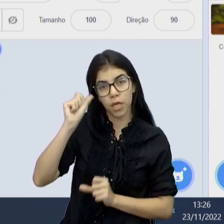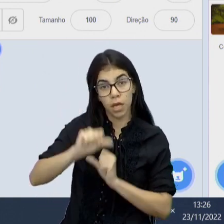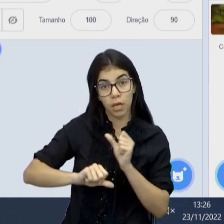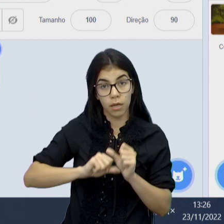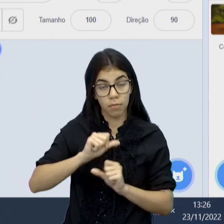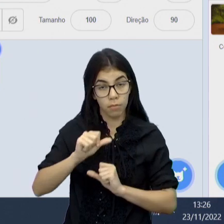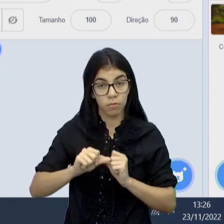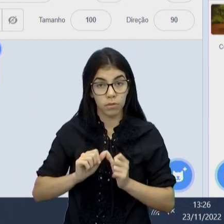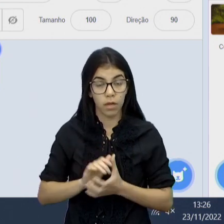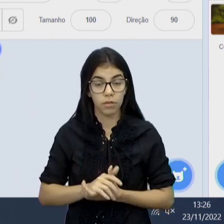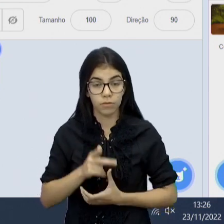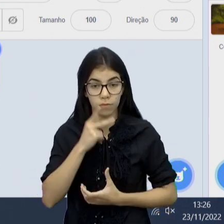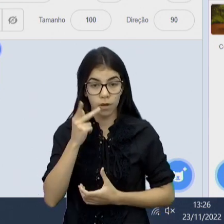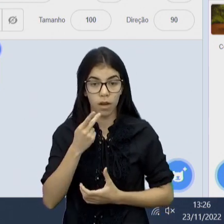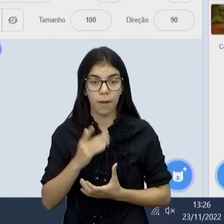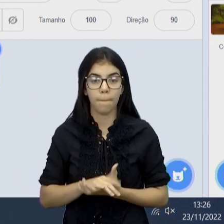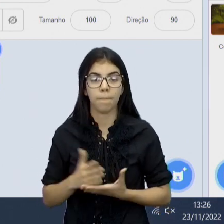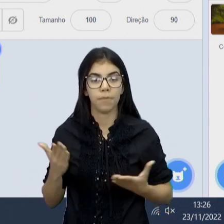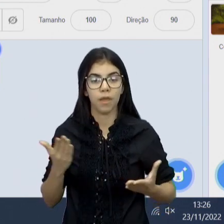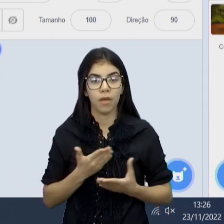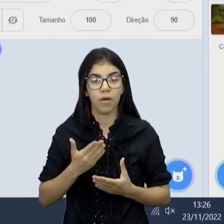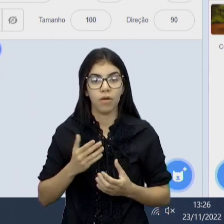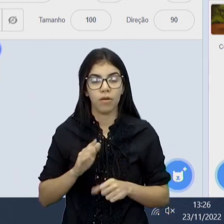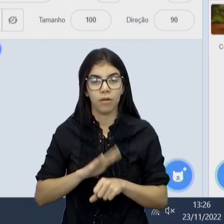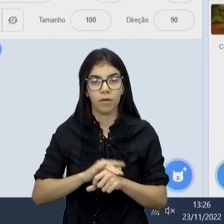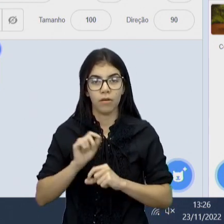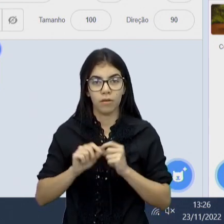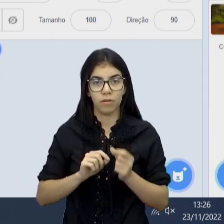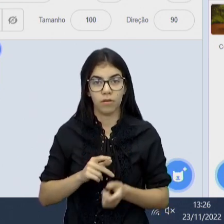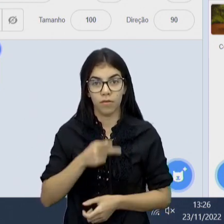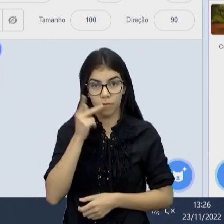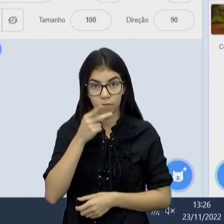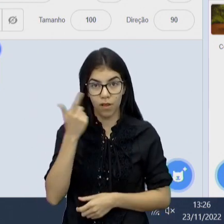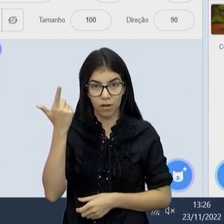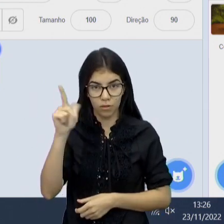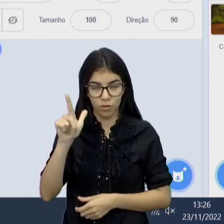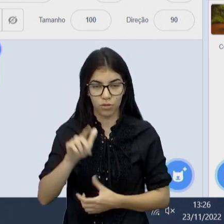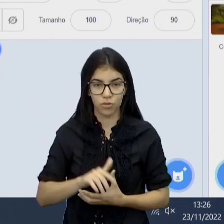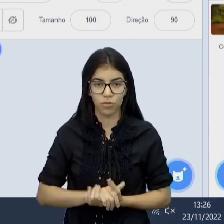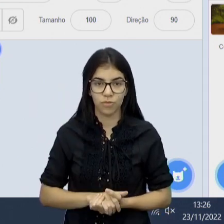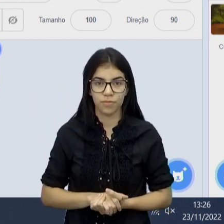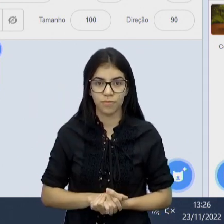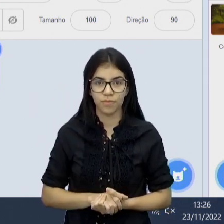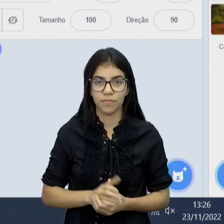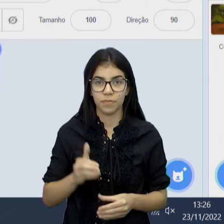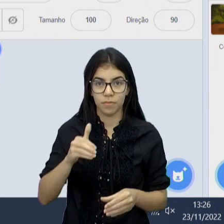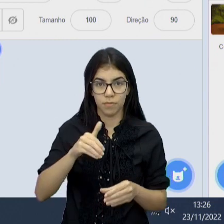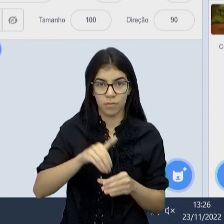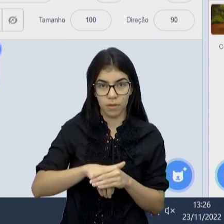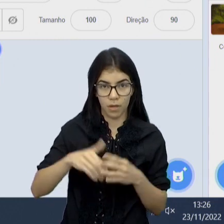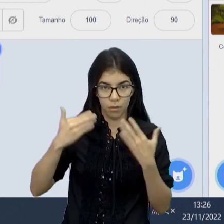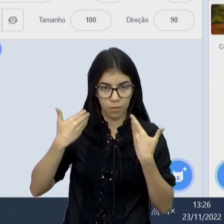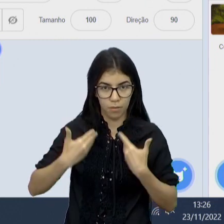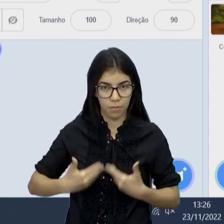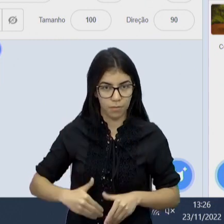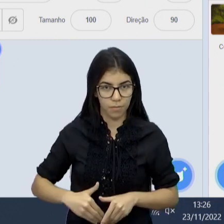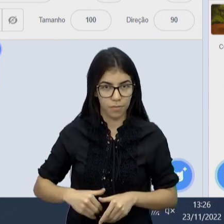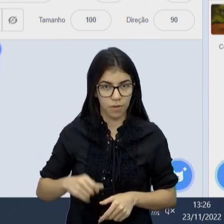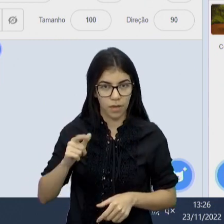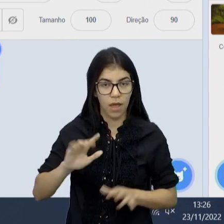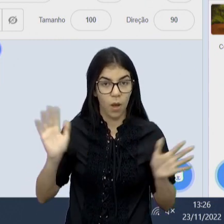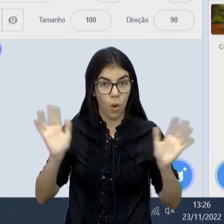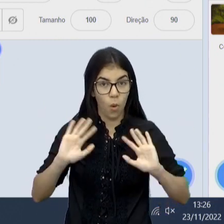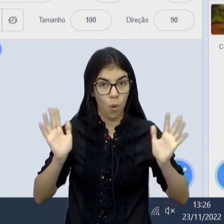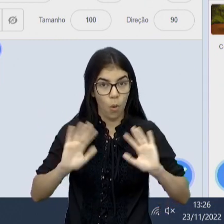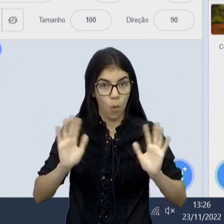Roberto. pra A? Mudei. Muito bem. Agora você vai pegar um diga de novo. Diga. Então é dentro da aparência. Aparência. Que é o diga olá por